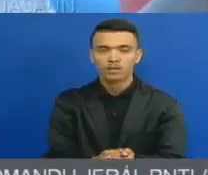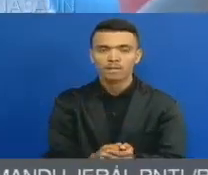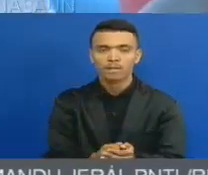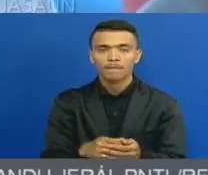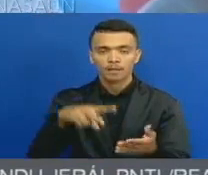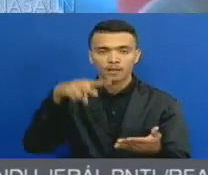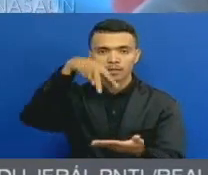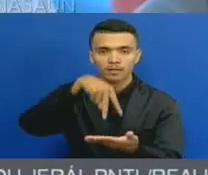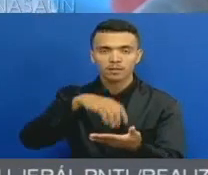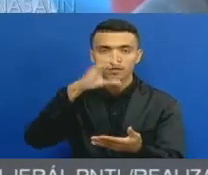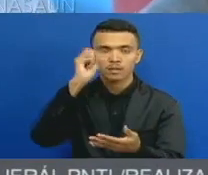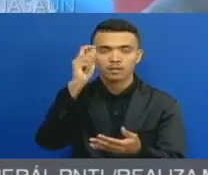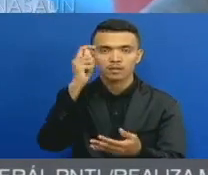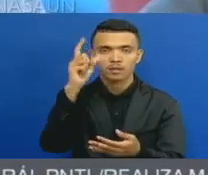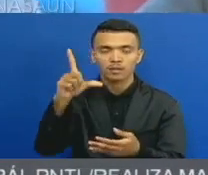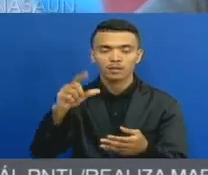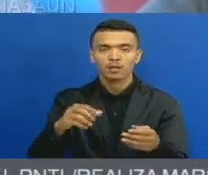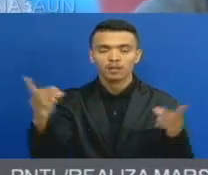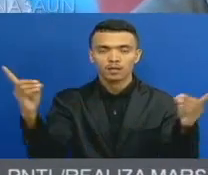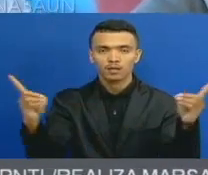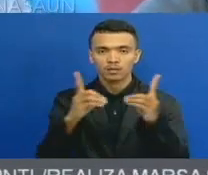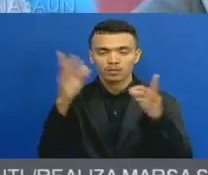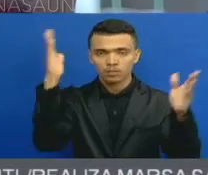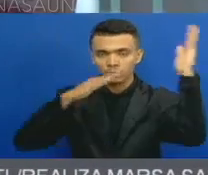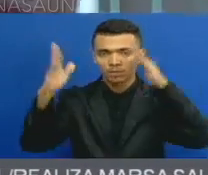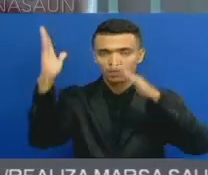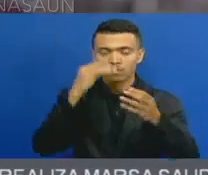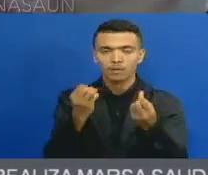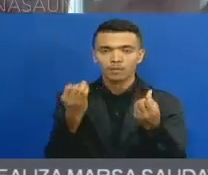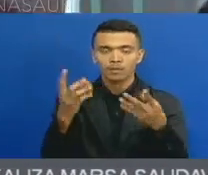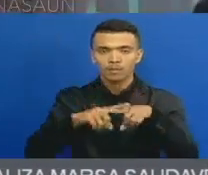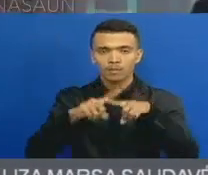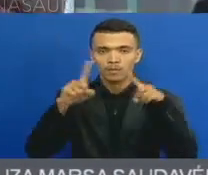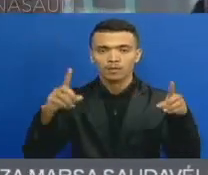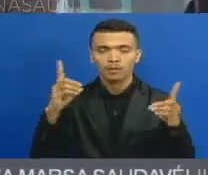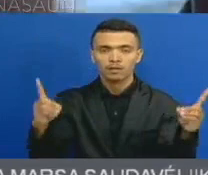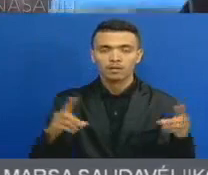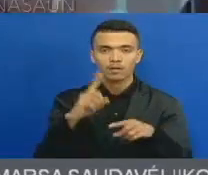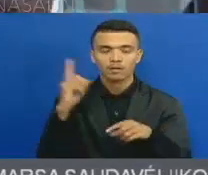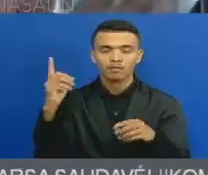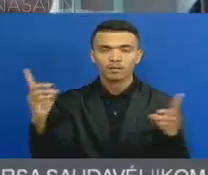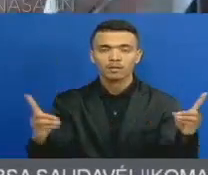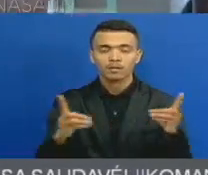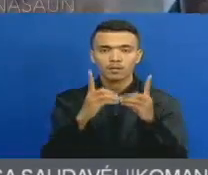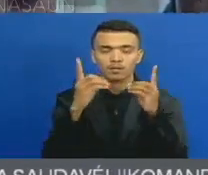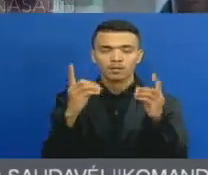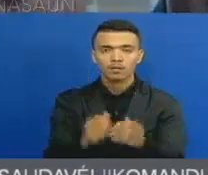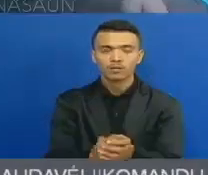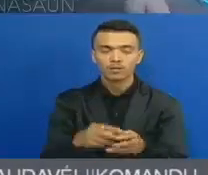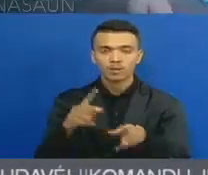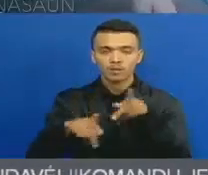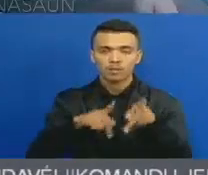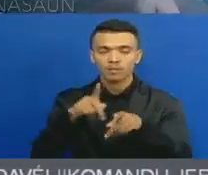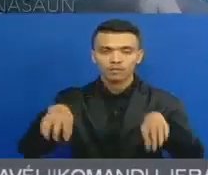durante a existência, KSTL enfrenta problema barak. Mas bem na Fatin luta defende direito o trabalhador roto, nebeaçor o conflito e a